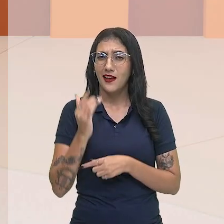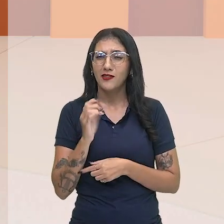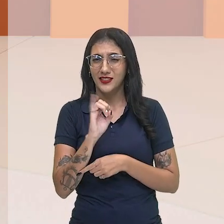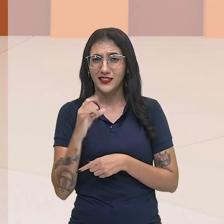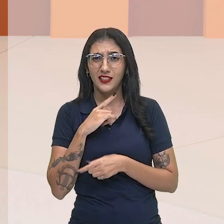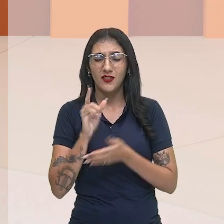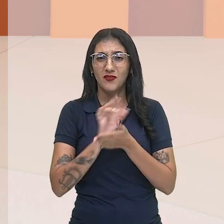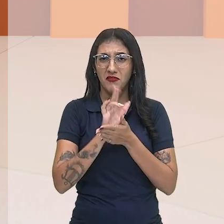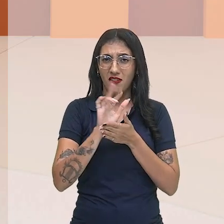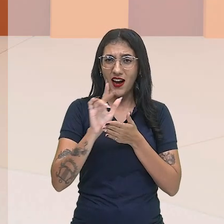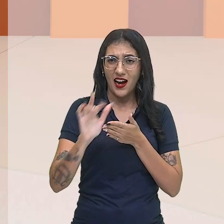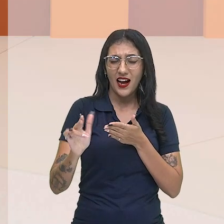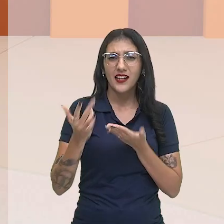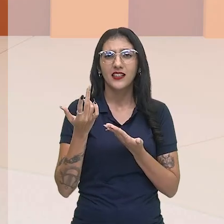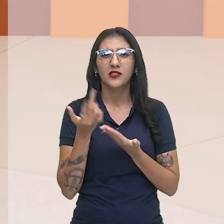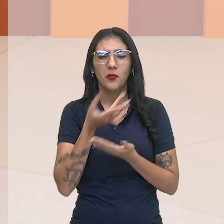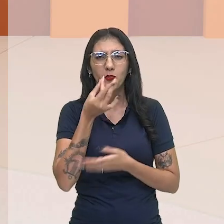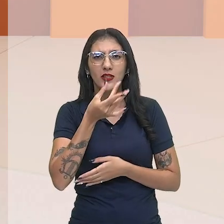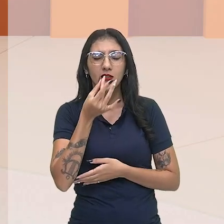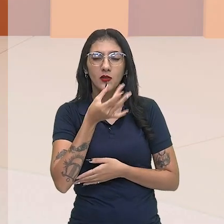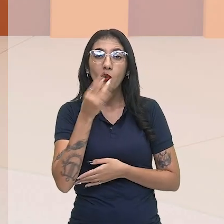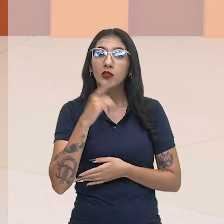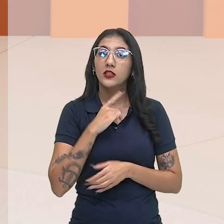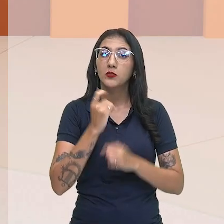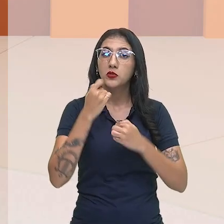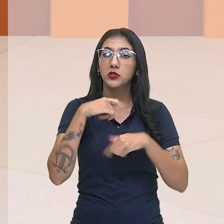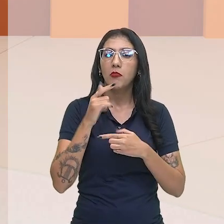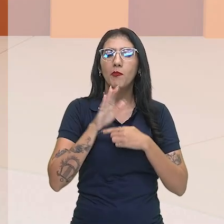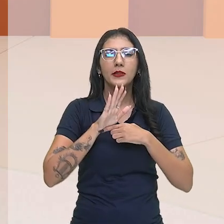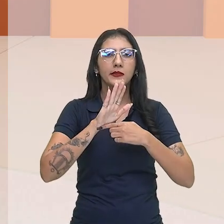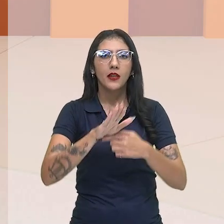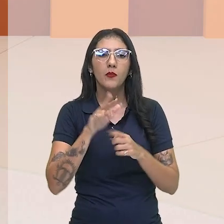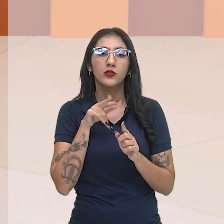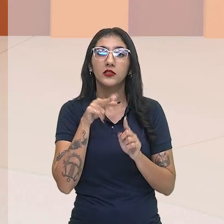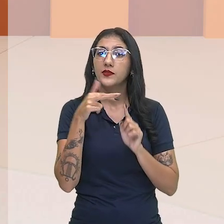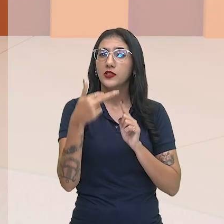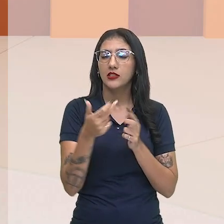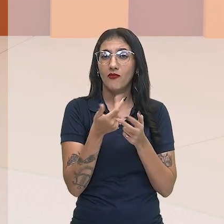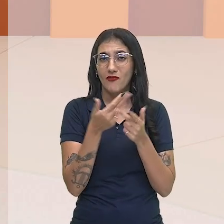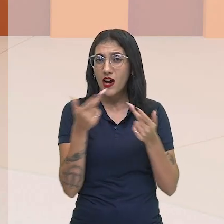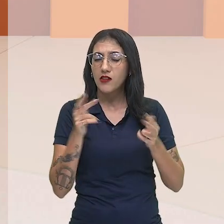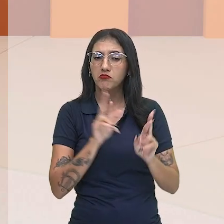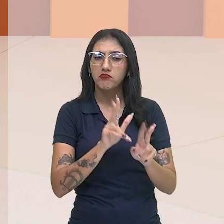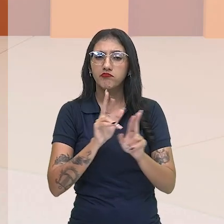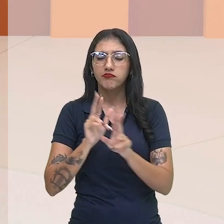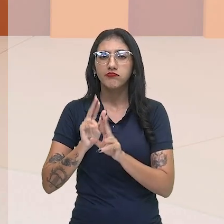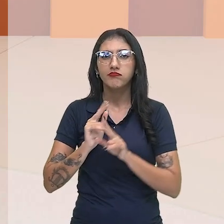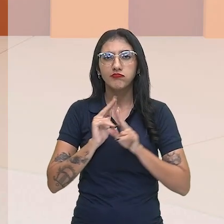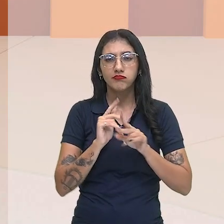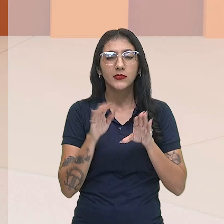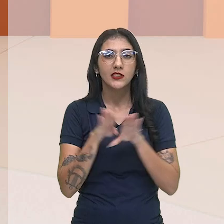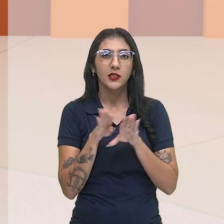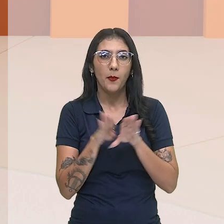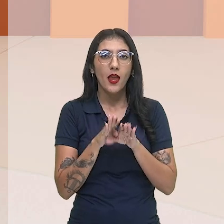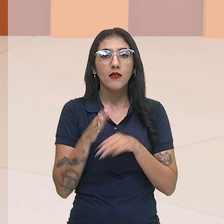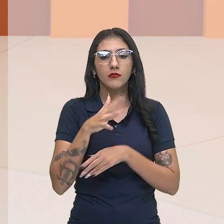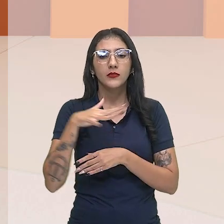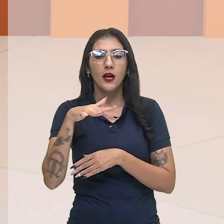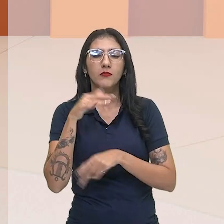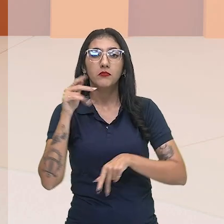vozes, elas vão falar, vão expor seus pontos de vista e a população,